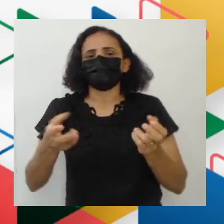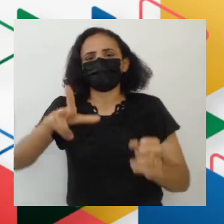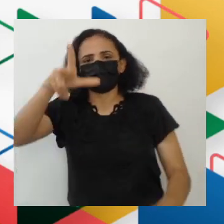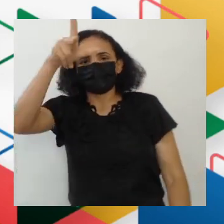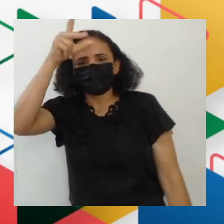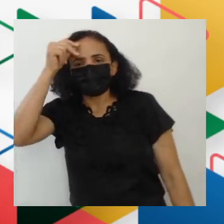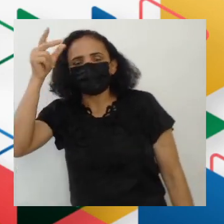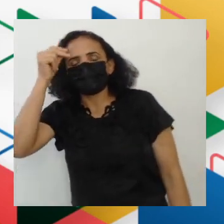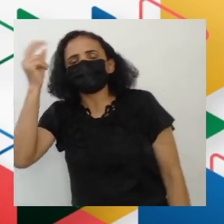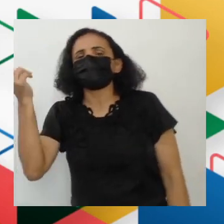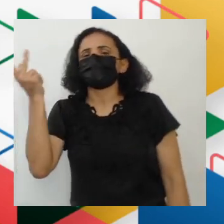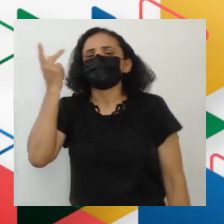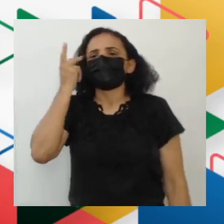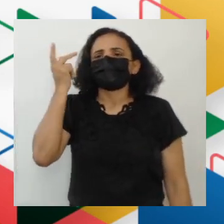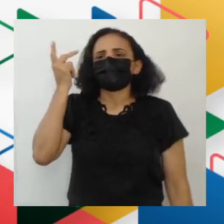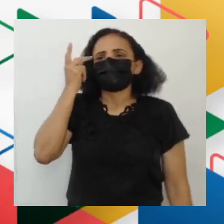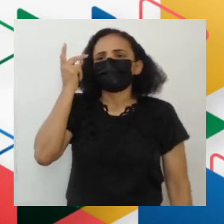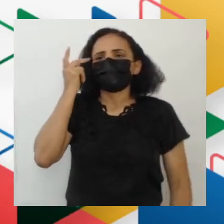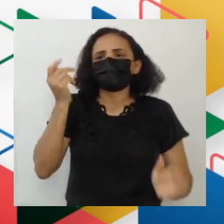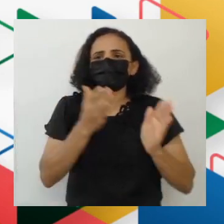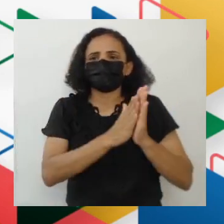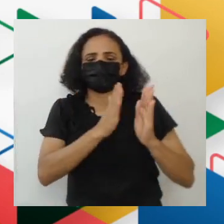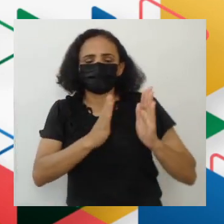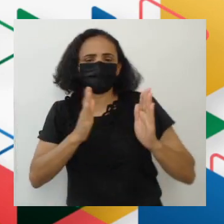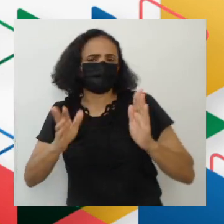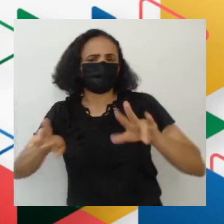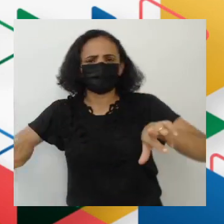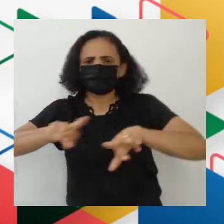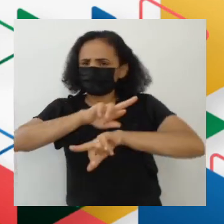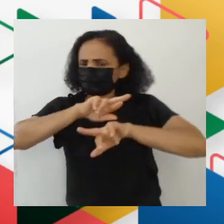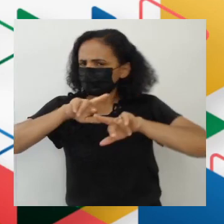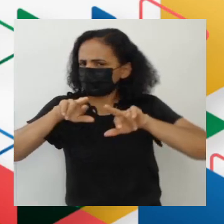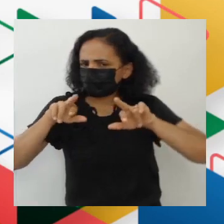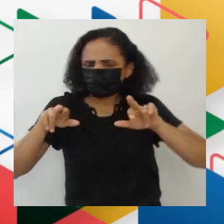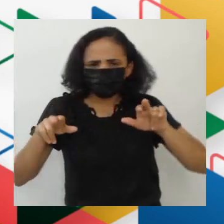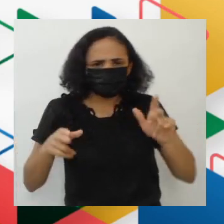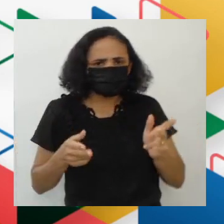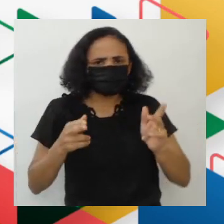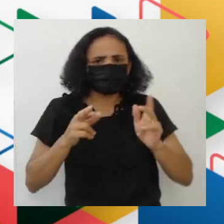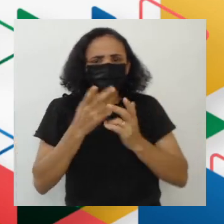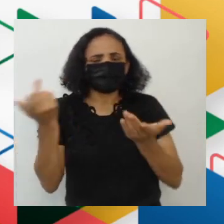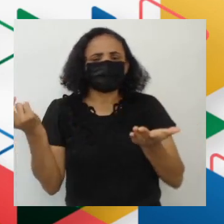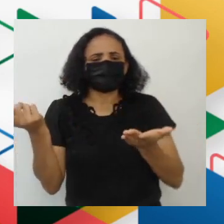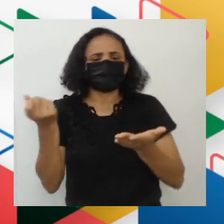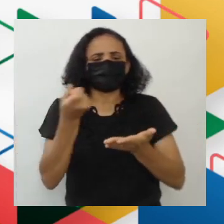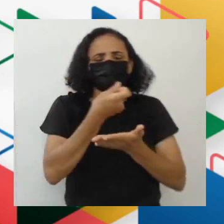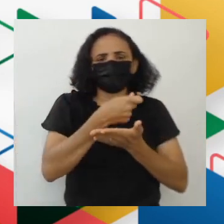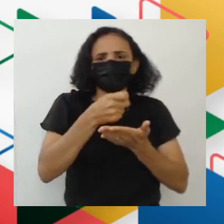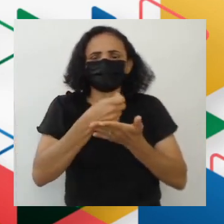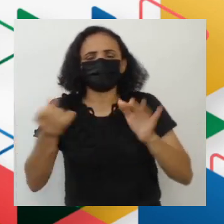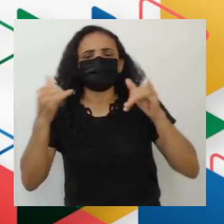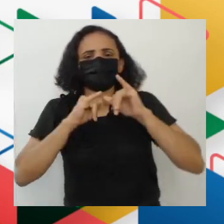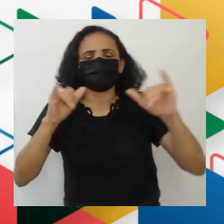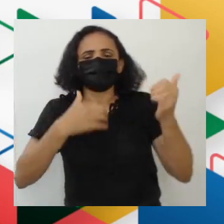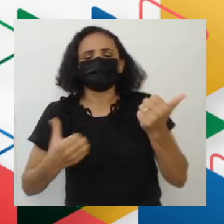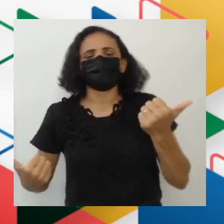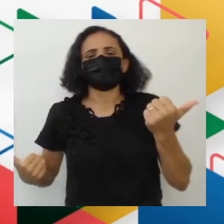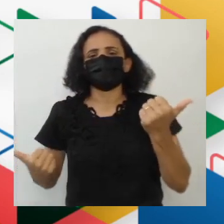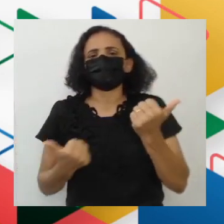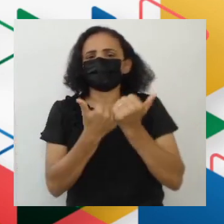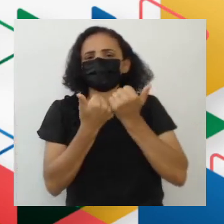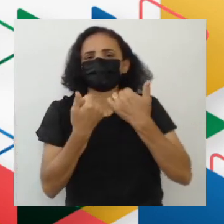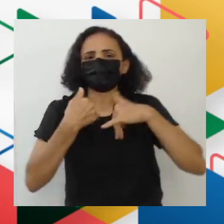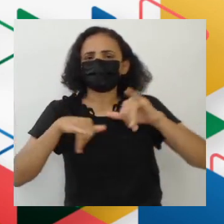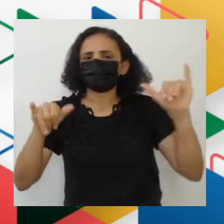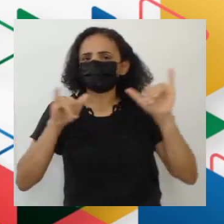São Paulo, a Acnur e, enfim, vários assinantes aí da propaganda, do